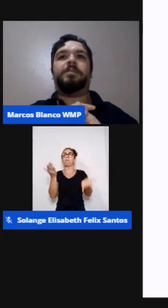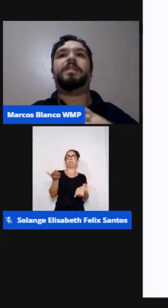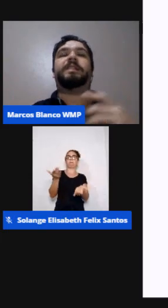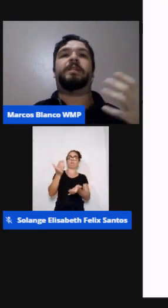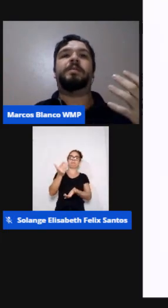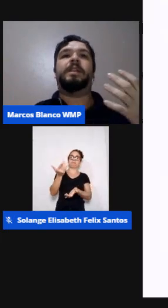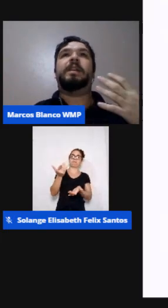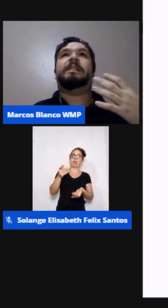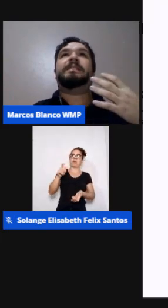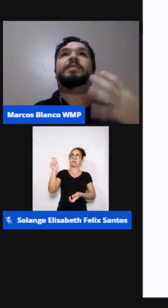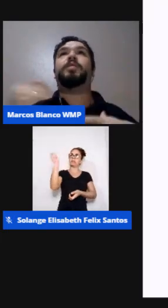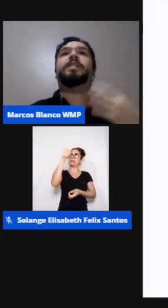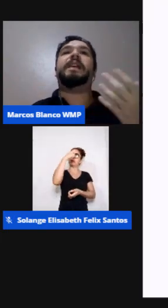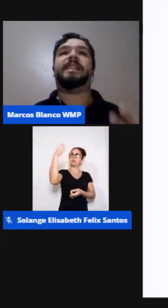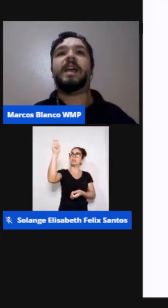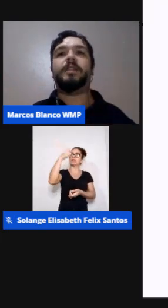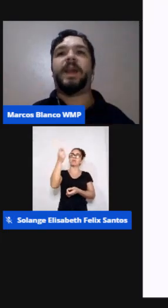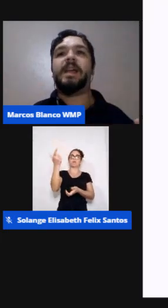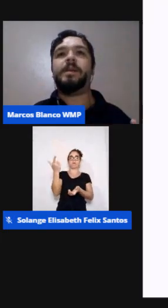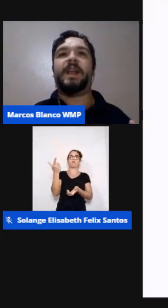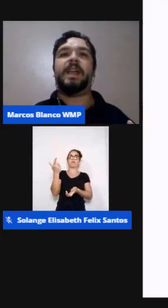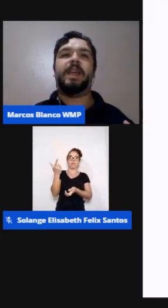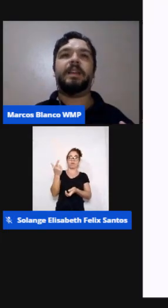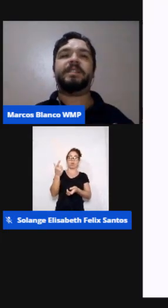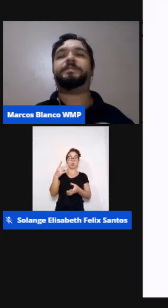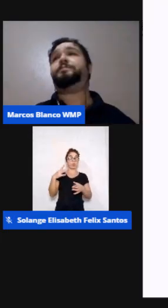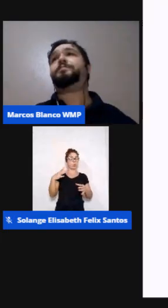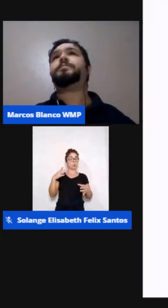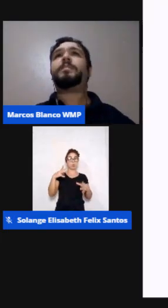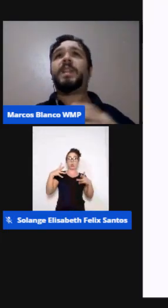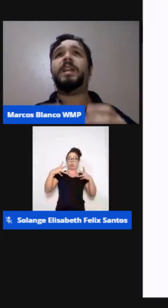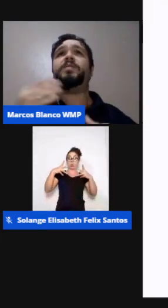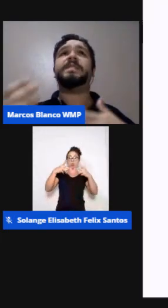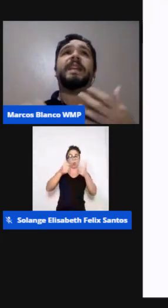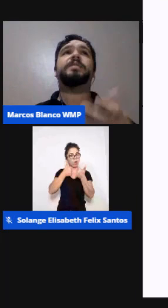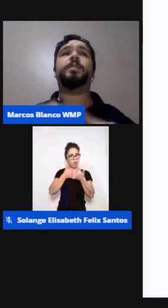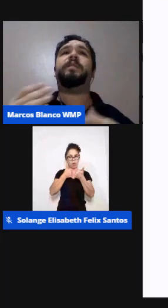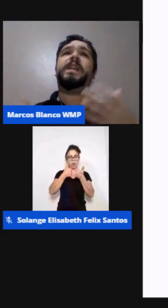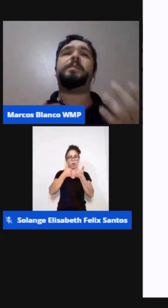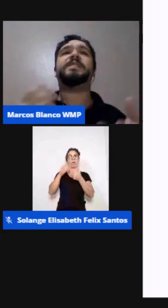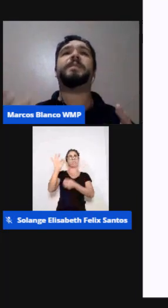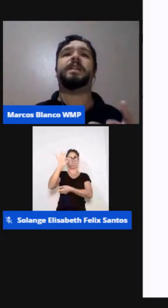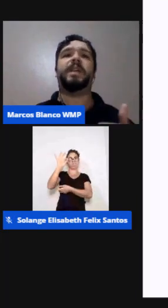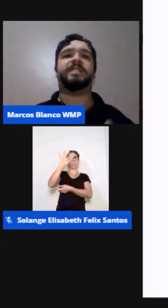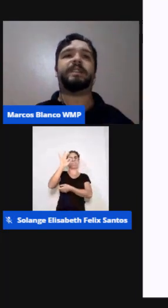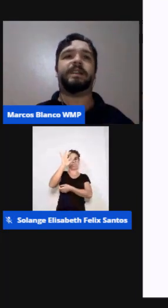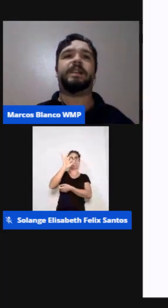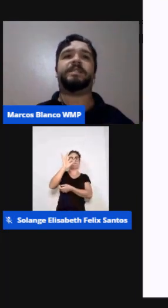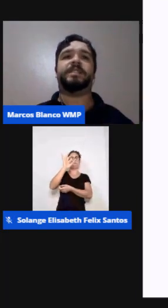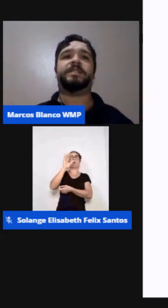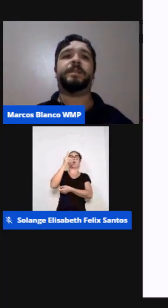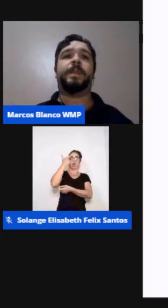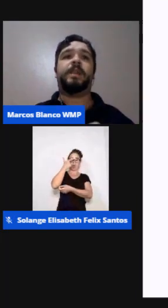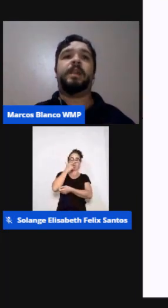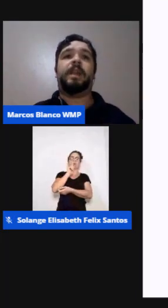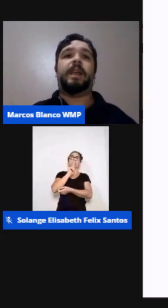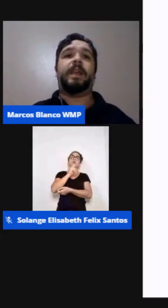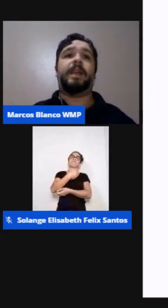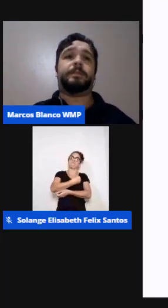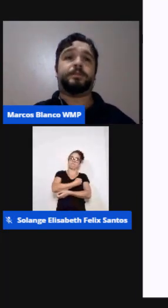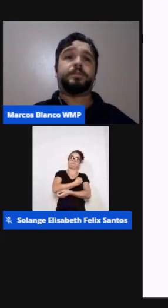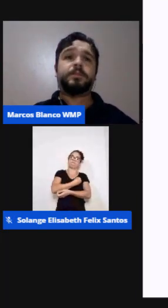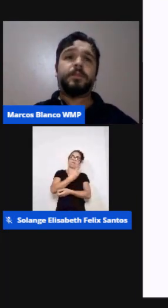meio do caminho. Então, se tudo der certo para eles conseguem sobreviver aproximadamente 30 dias.